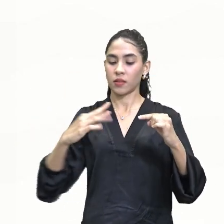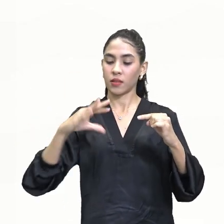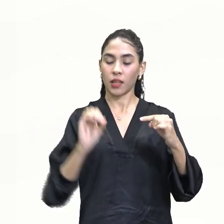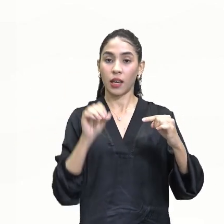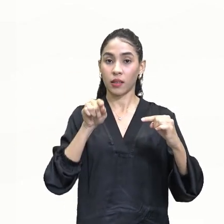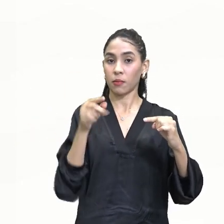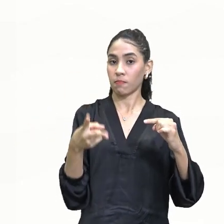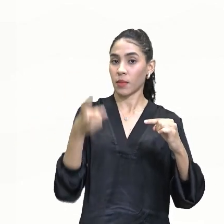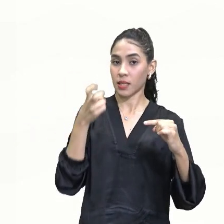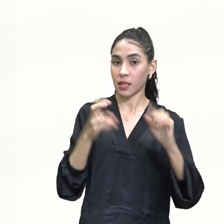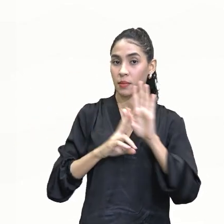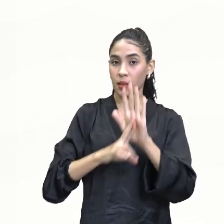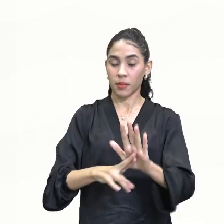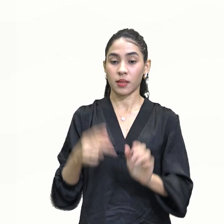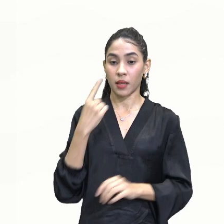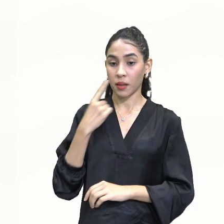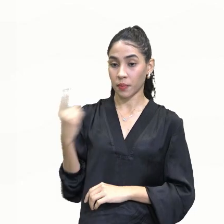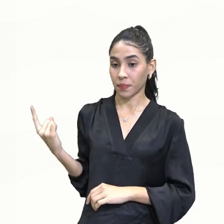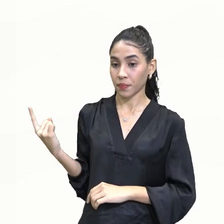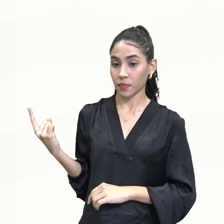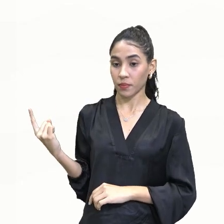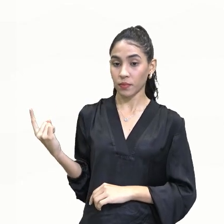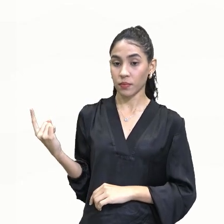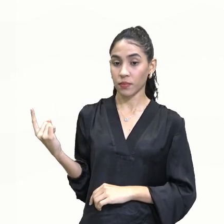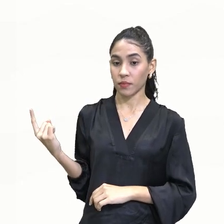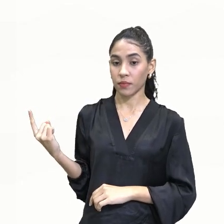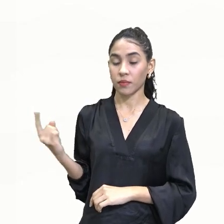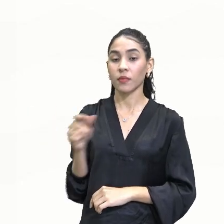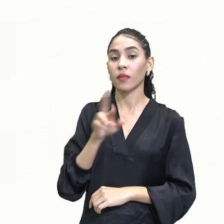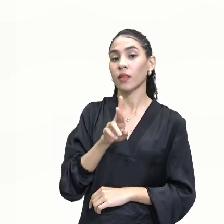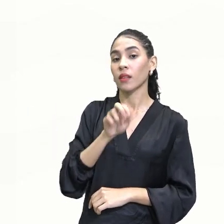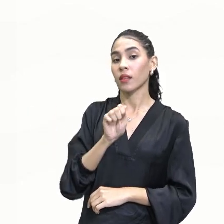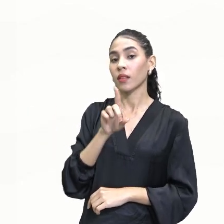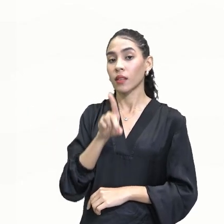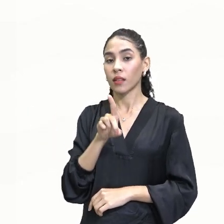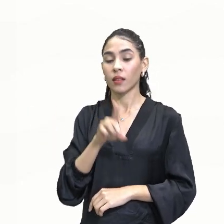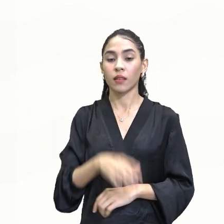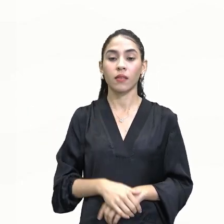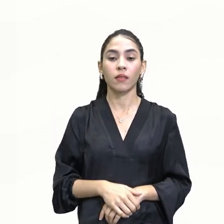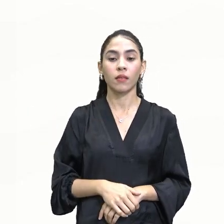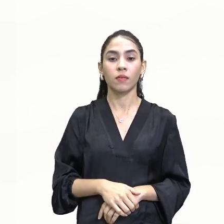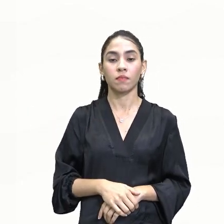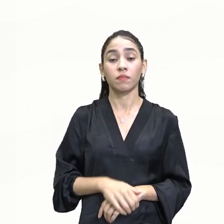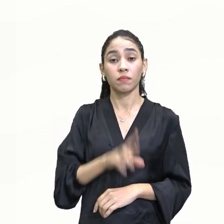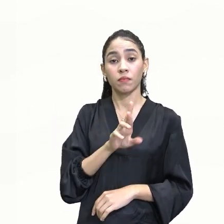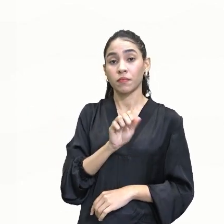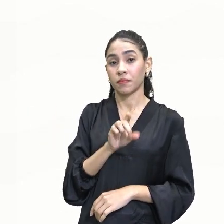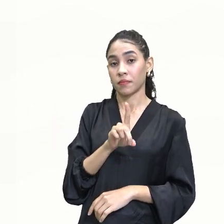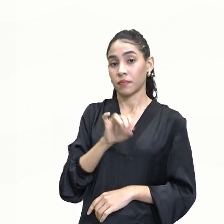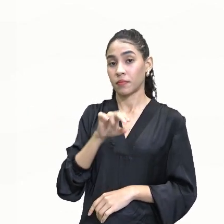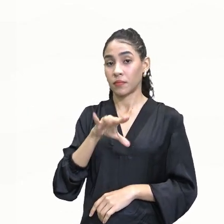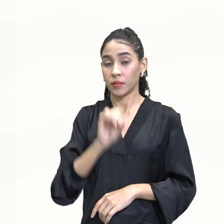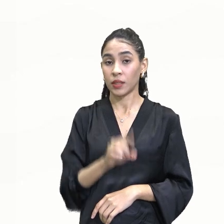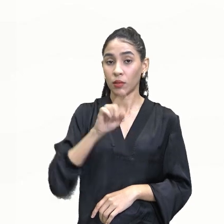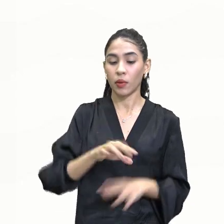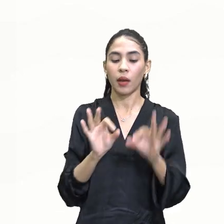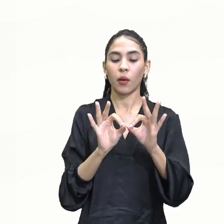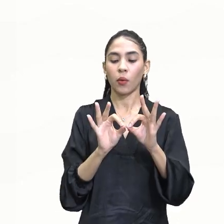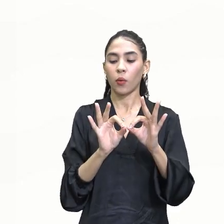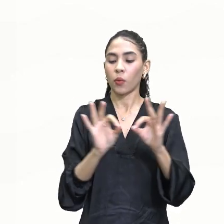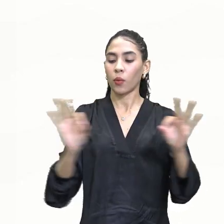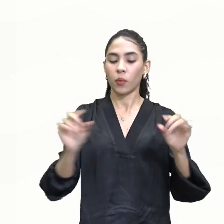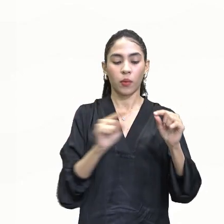é representado. Ele é representado aí por rad. Um radiano é definido como o comprimento do arco de